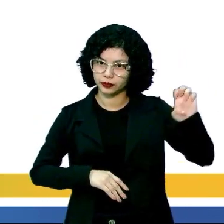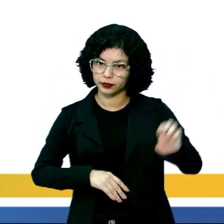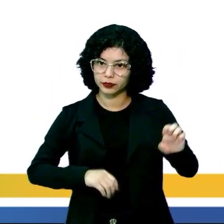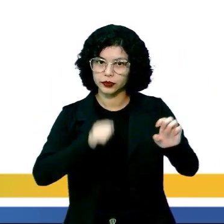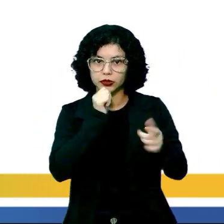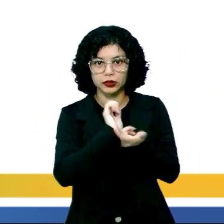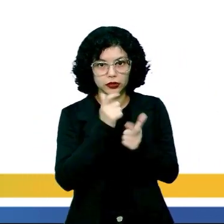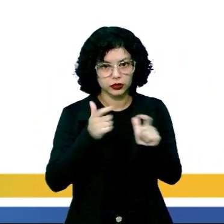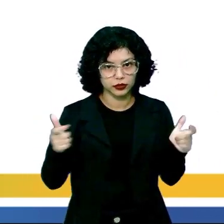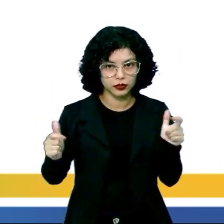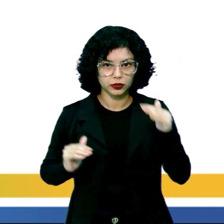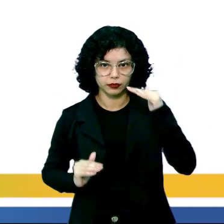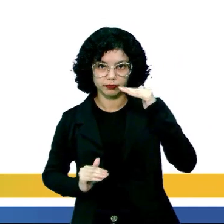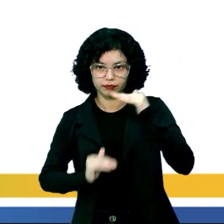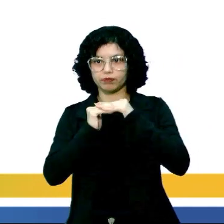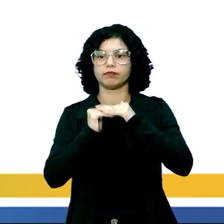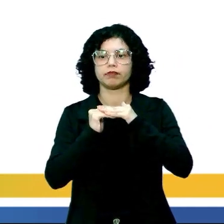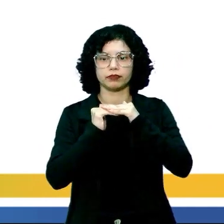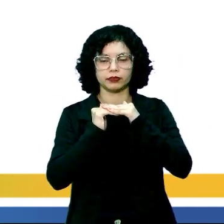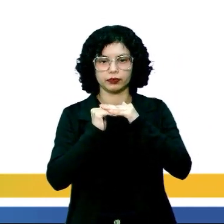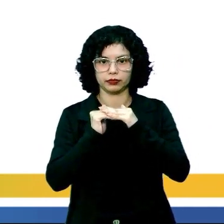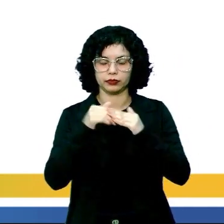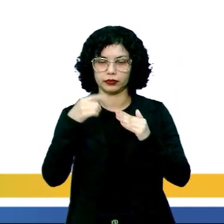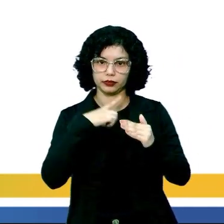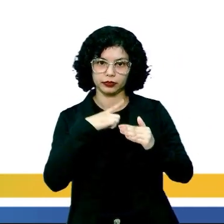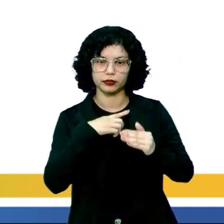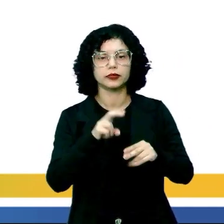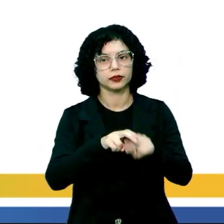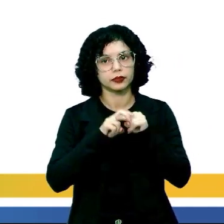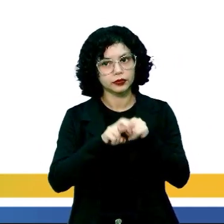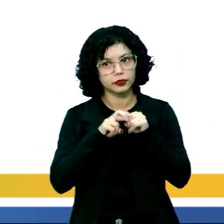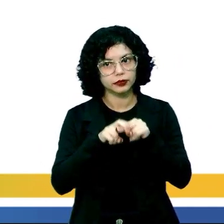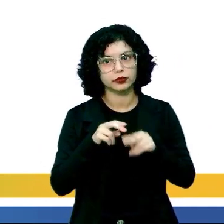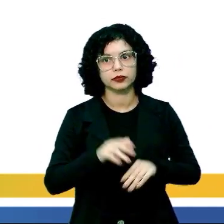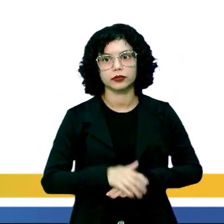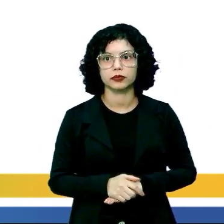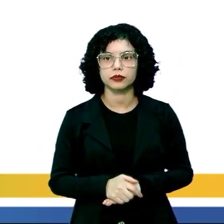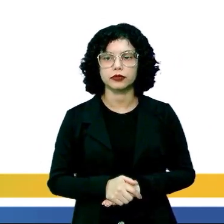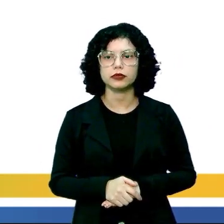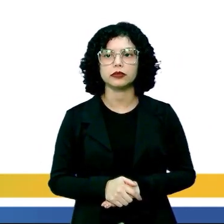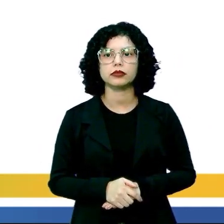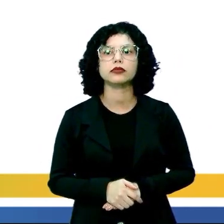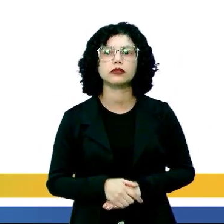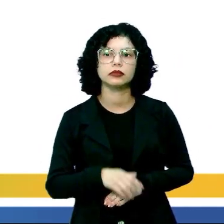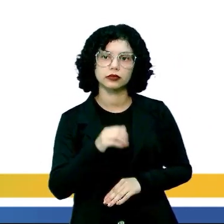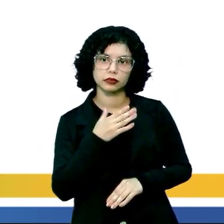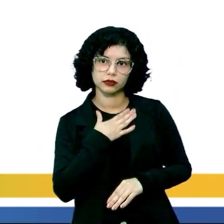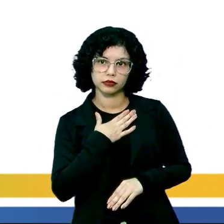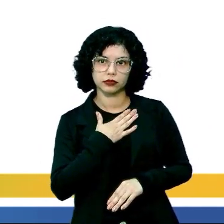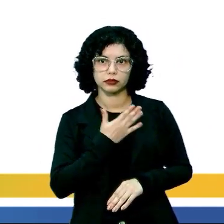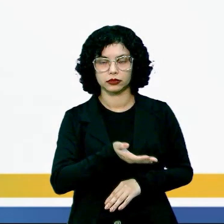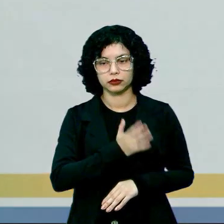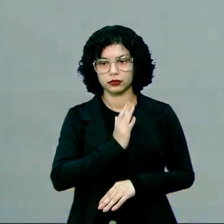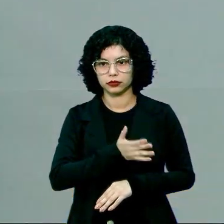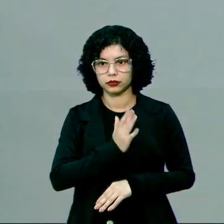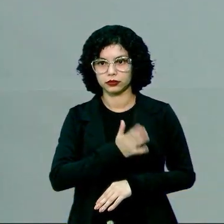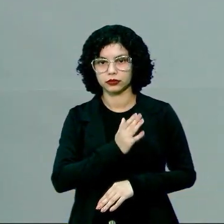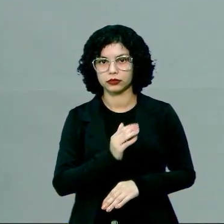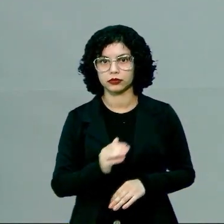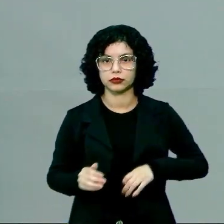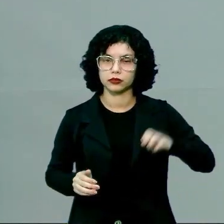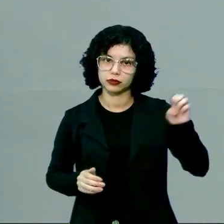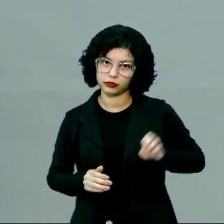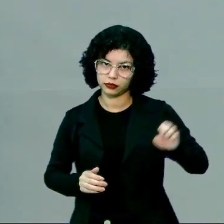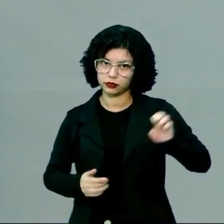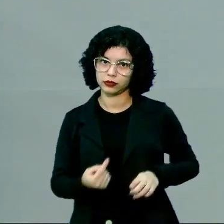a maior pressão que a gente tem. É por isso que quando a gente fala assim, não, meu coração é do lado esquerdo, não é